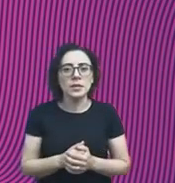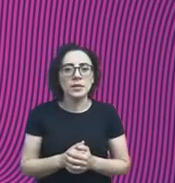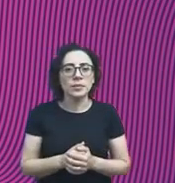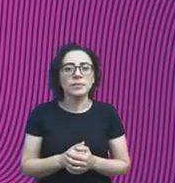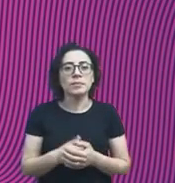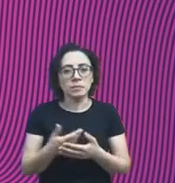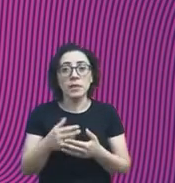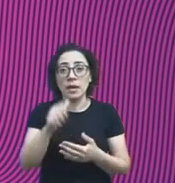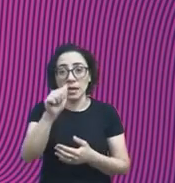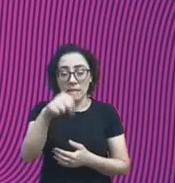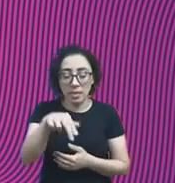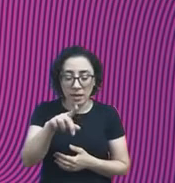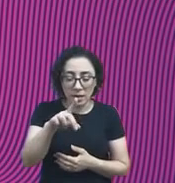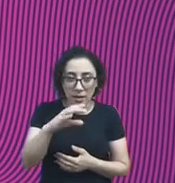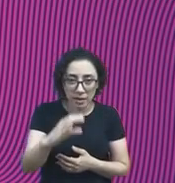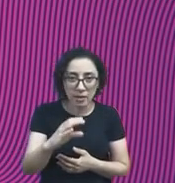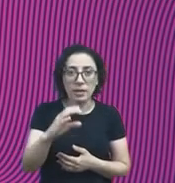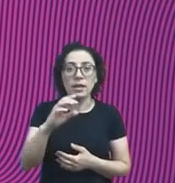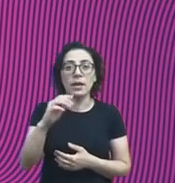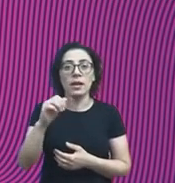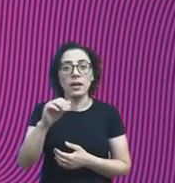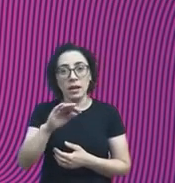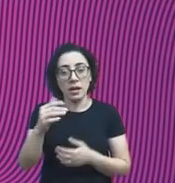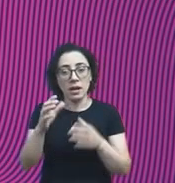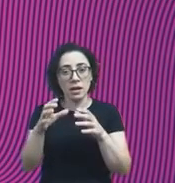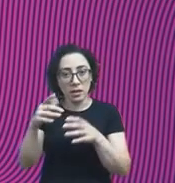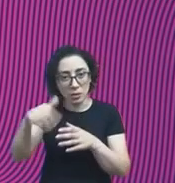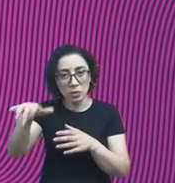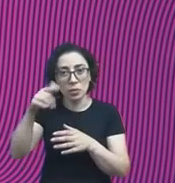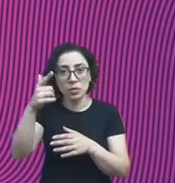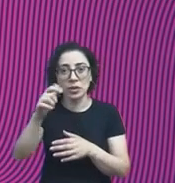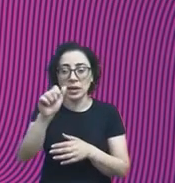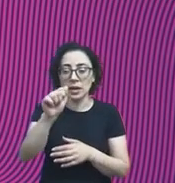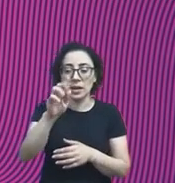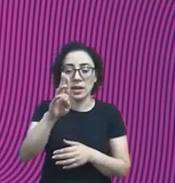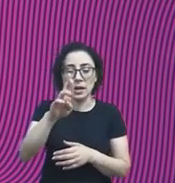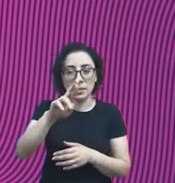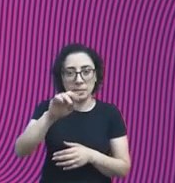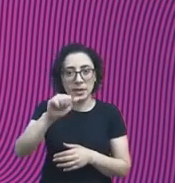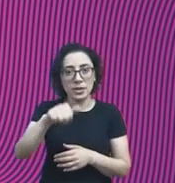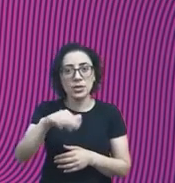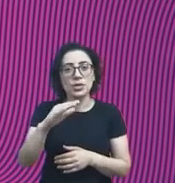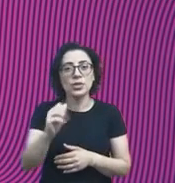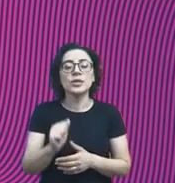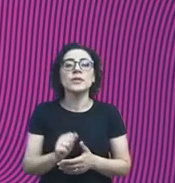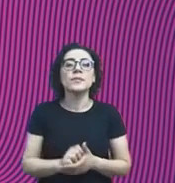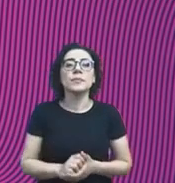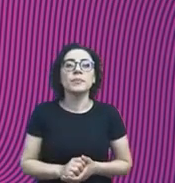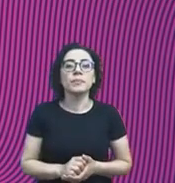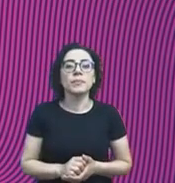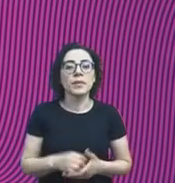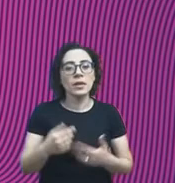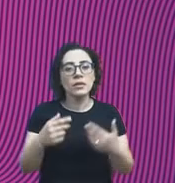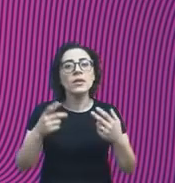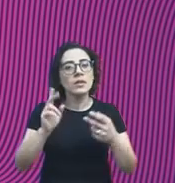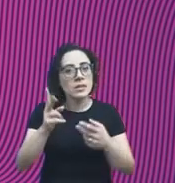Abrange, de sentarmos para conversar uma vez a cada 15, 20 dias,